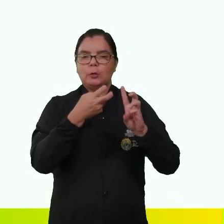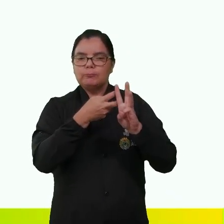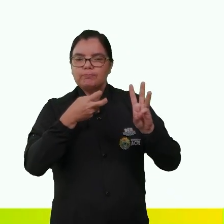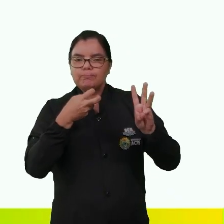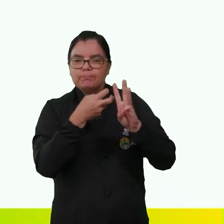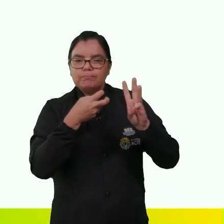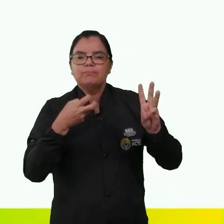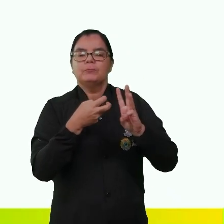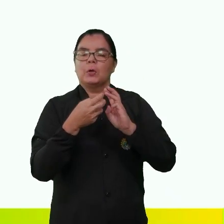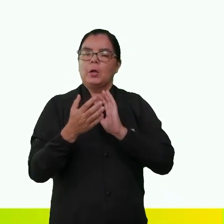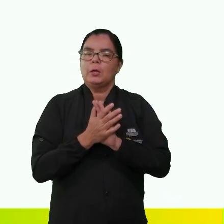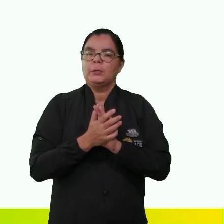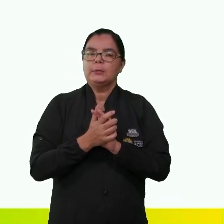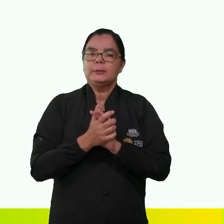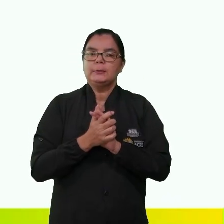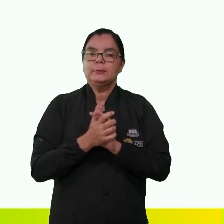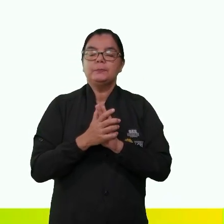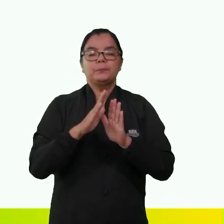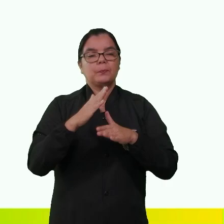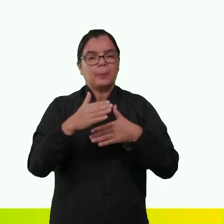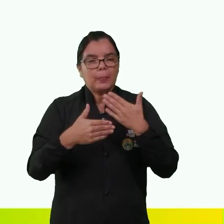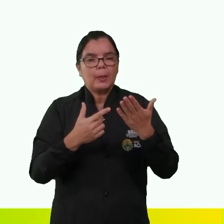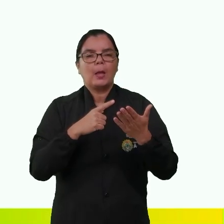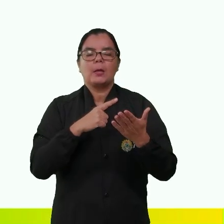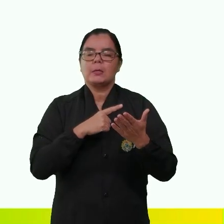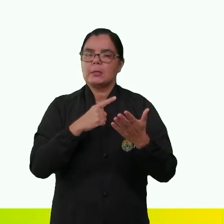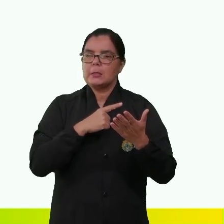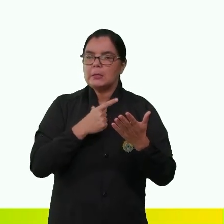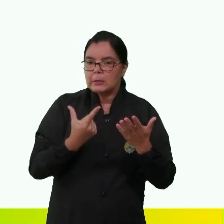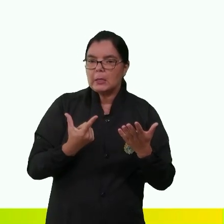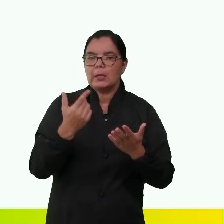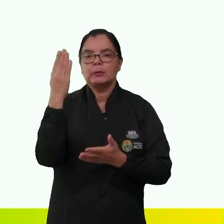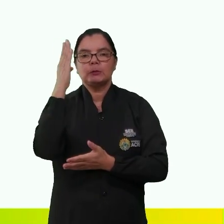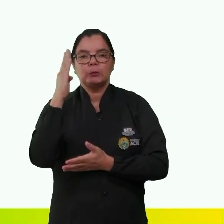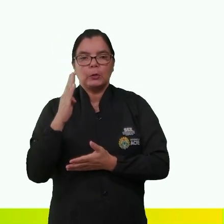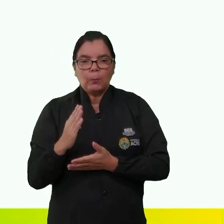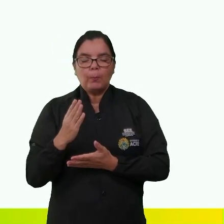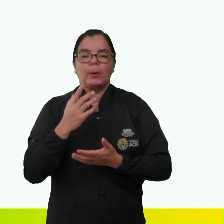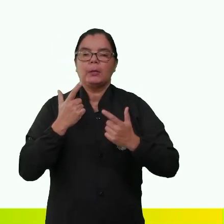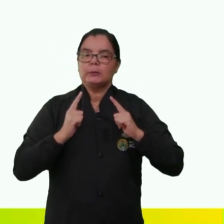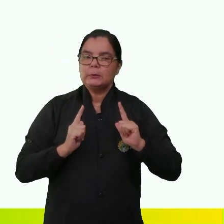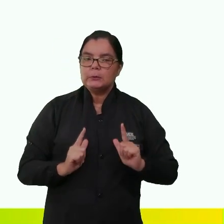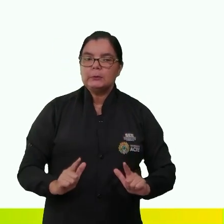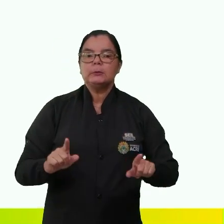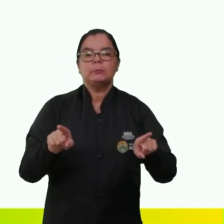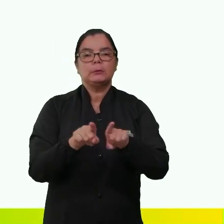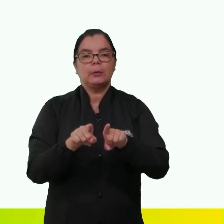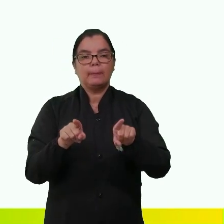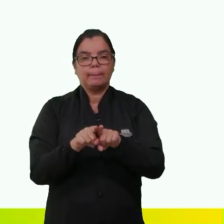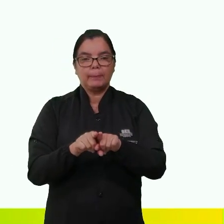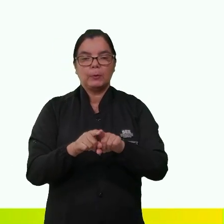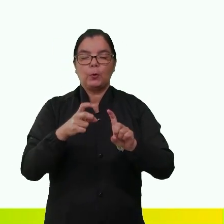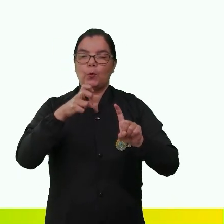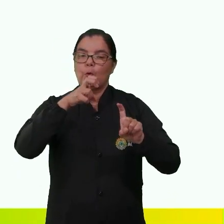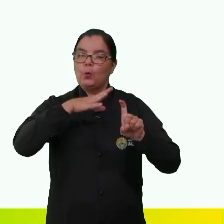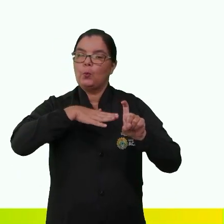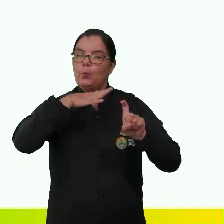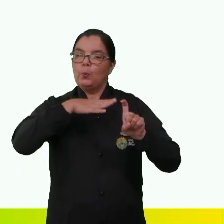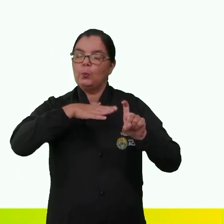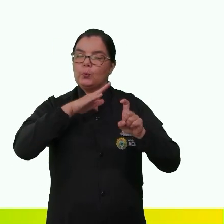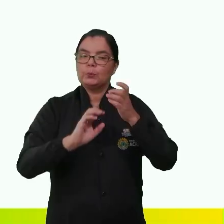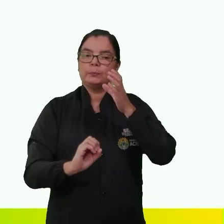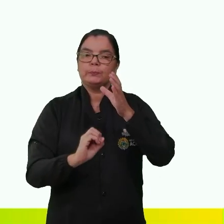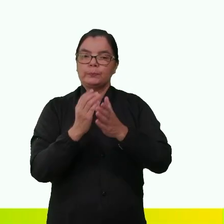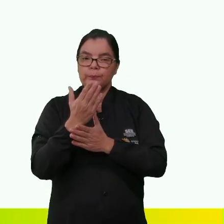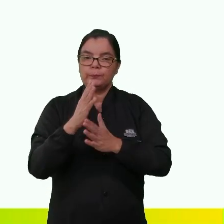idealizada, nobre, enfim, que tem a pureza da terra brasileira. e tem a ver aí com o mito fundador,